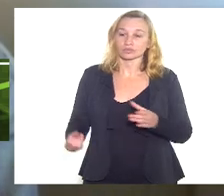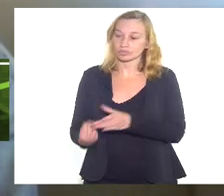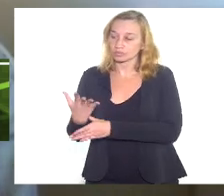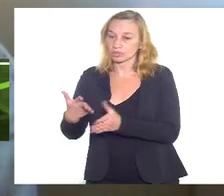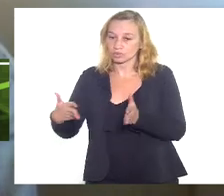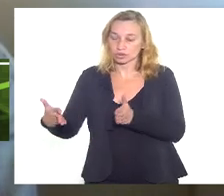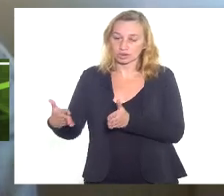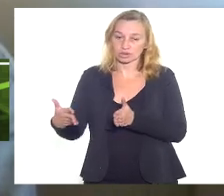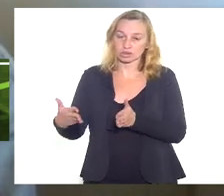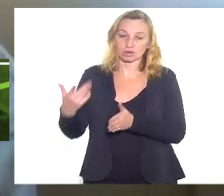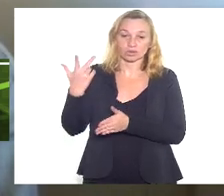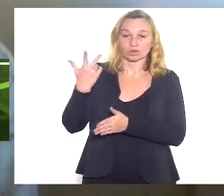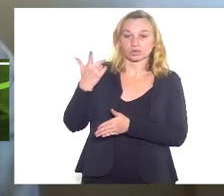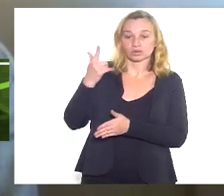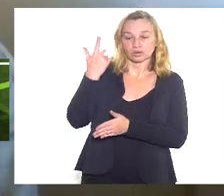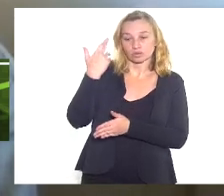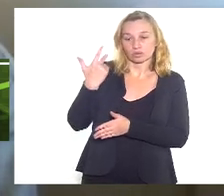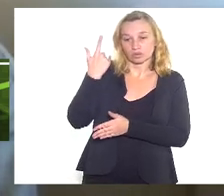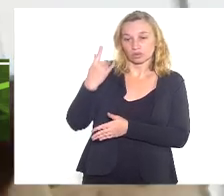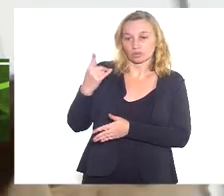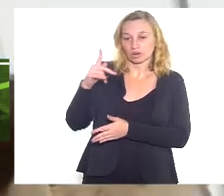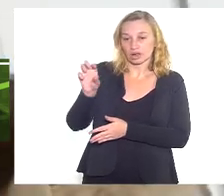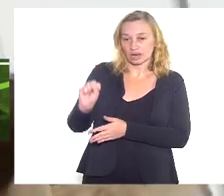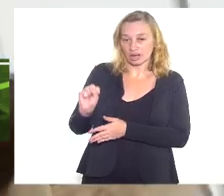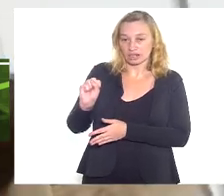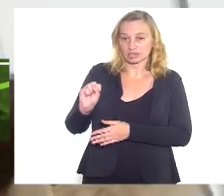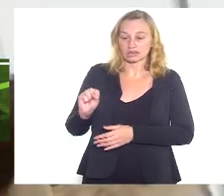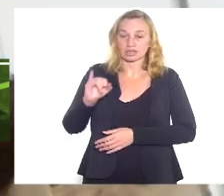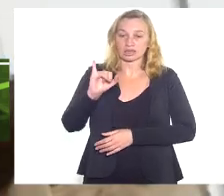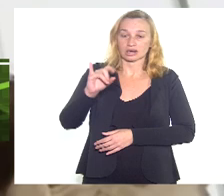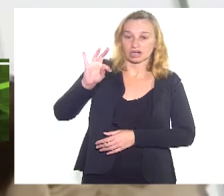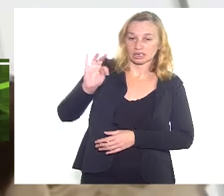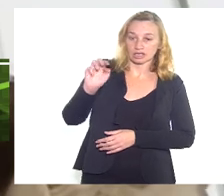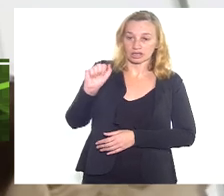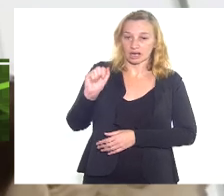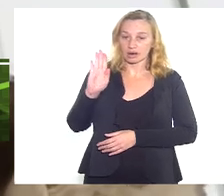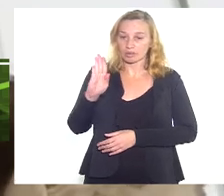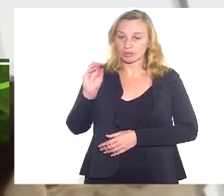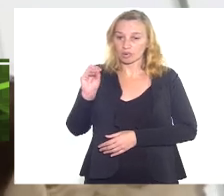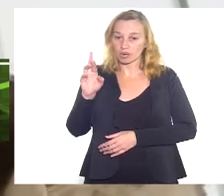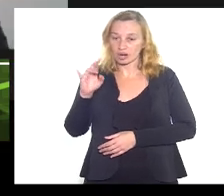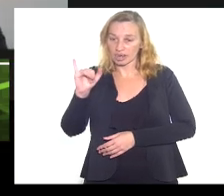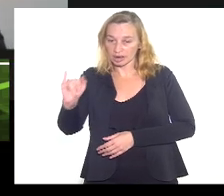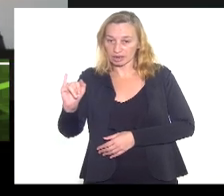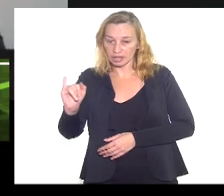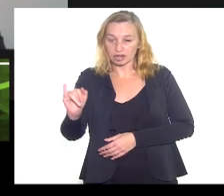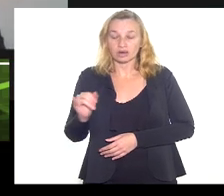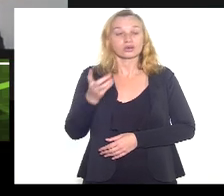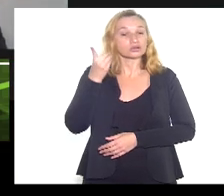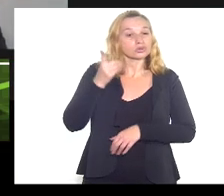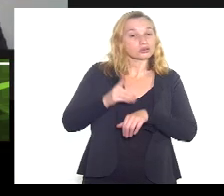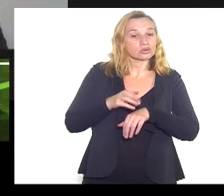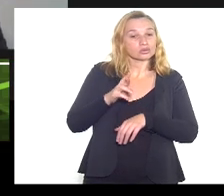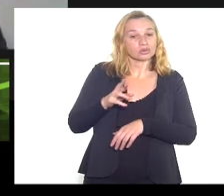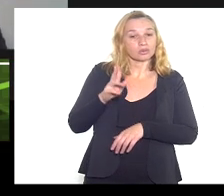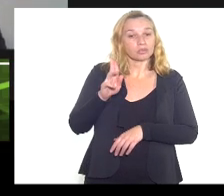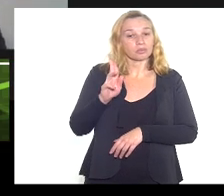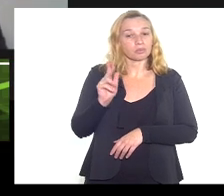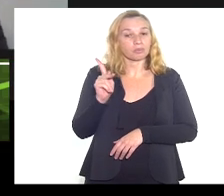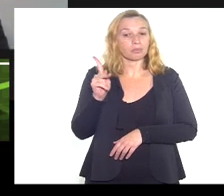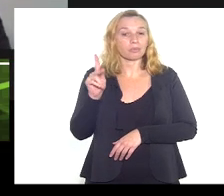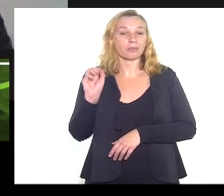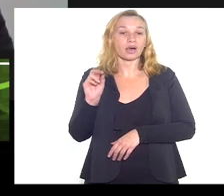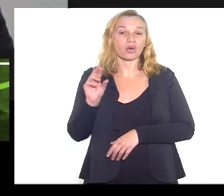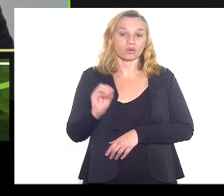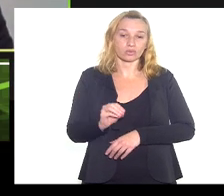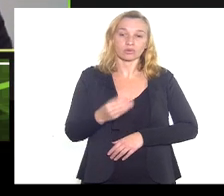natural do complexo, dito complexo do Taboraí. Por favor, doutor Paulo Henrique Van der